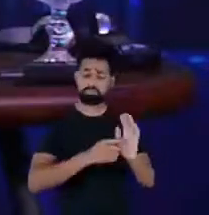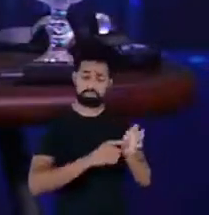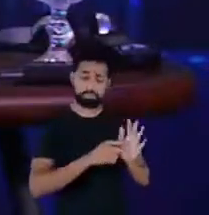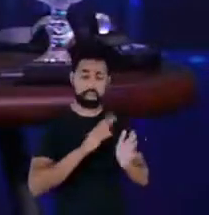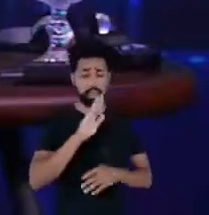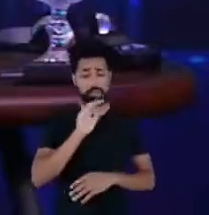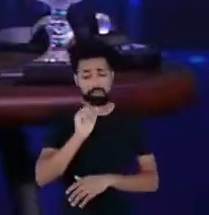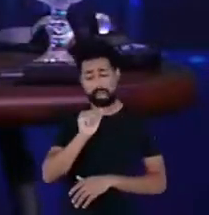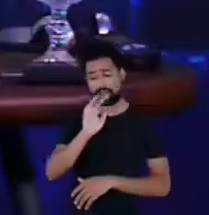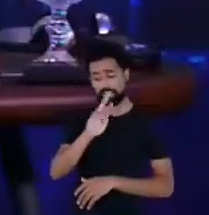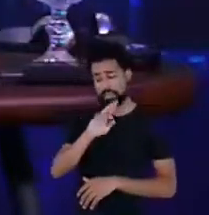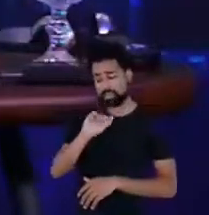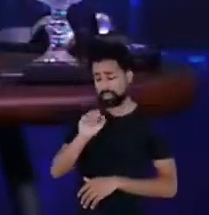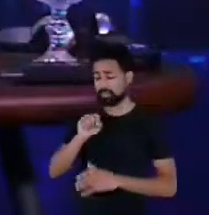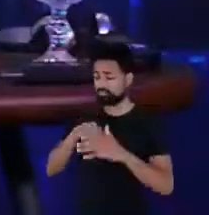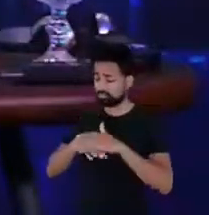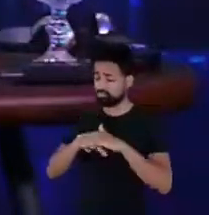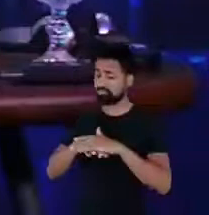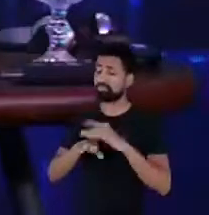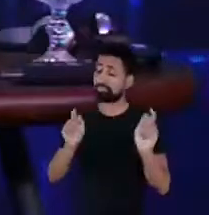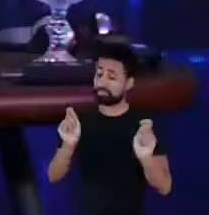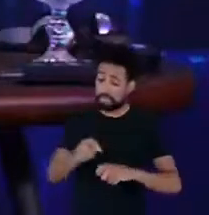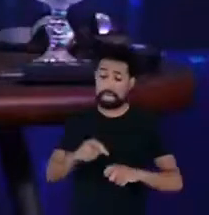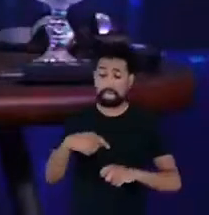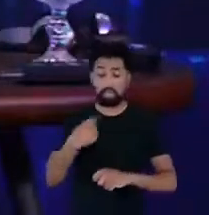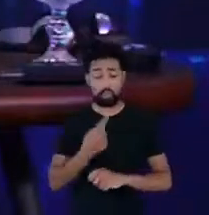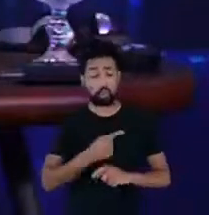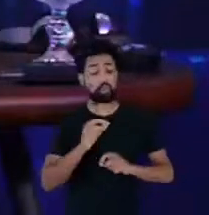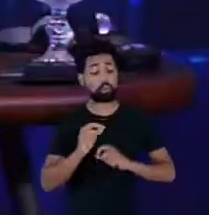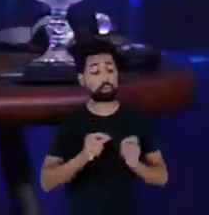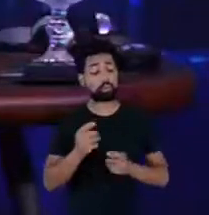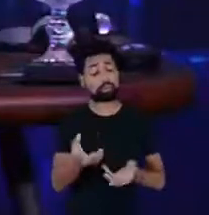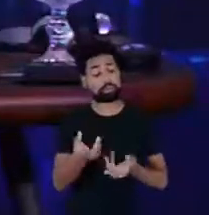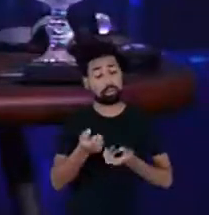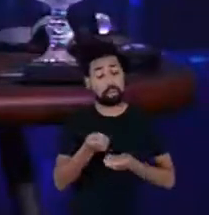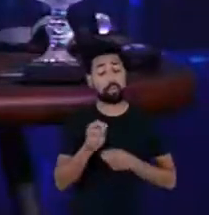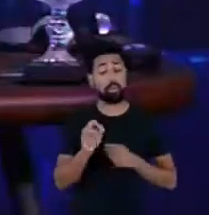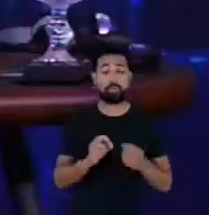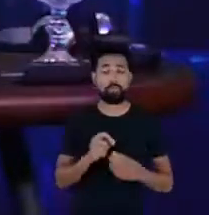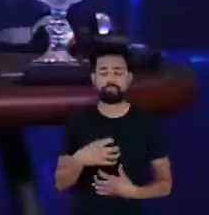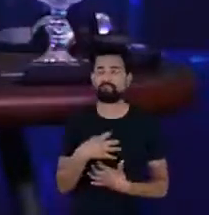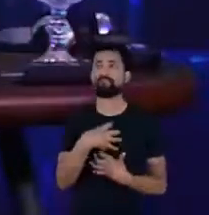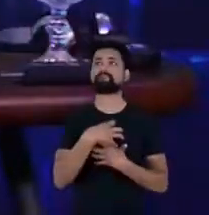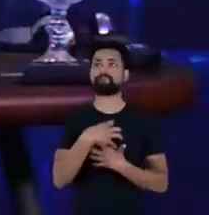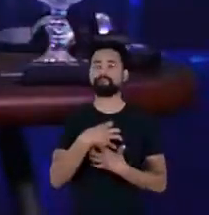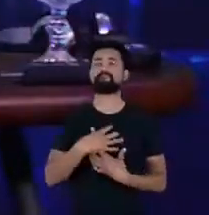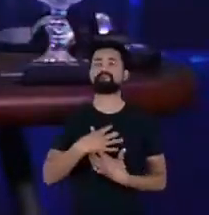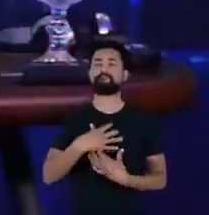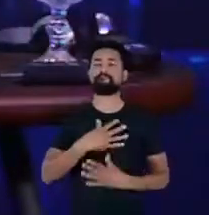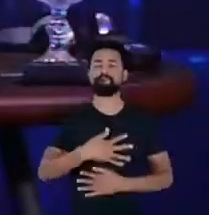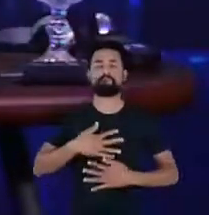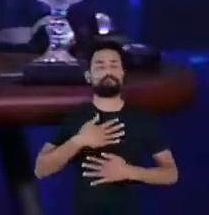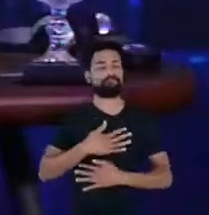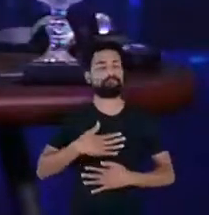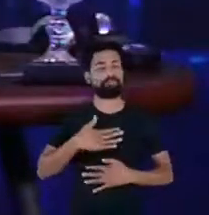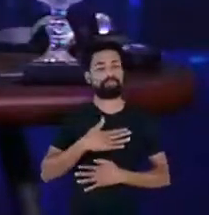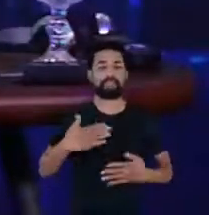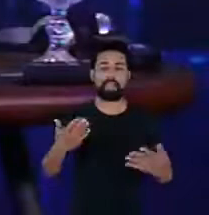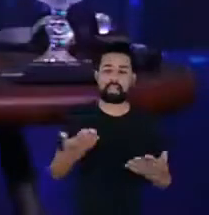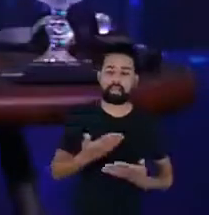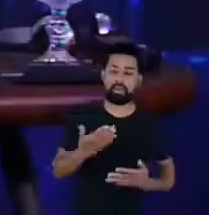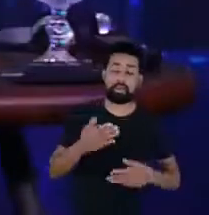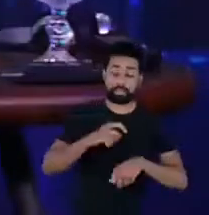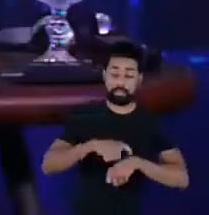Armazenamento via baterias. Então, nós recebemos com muita satisfação esse momento, né, da